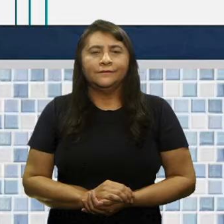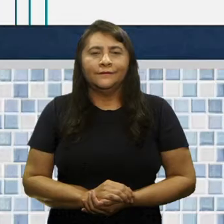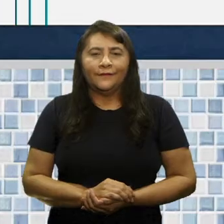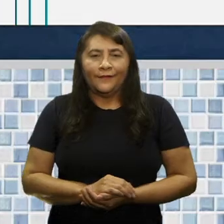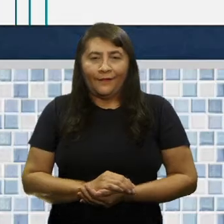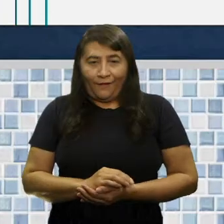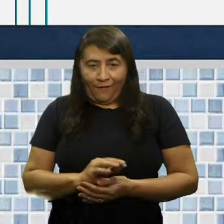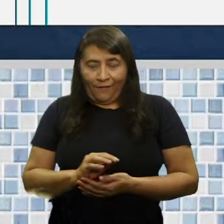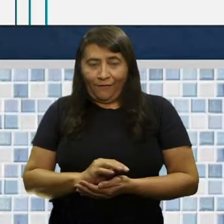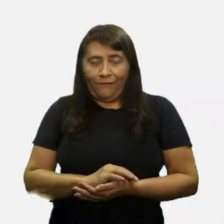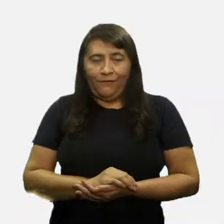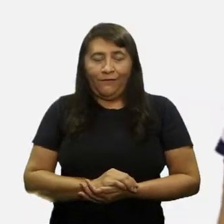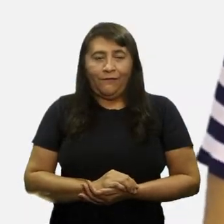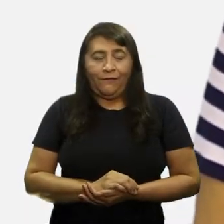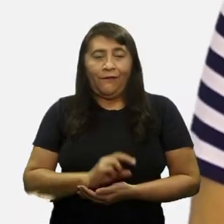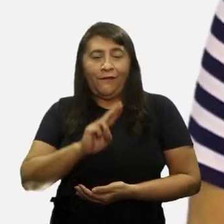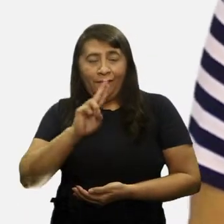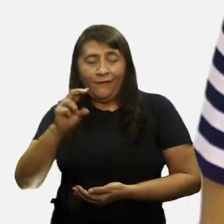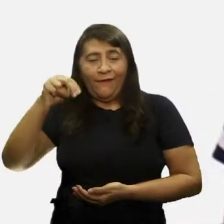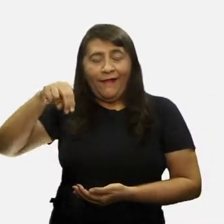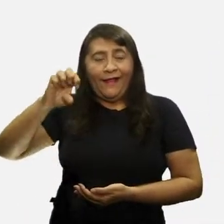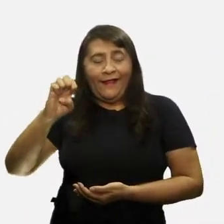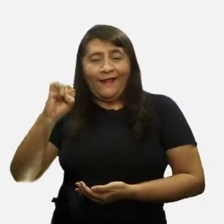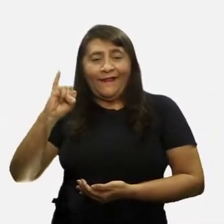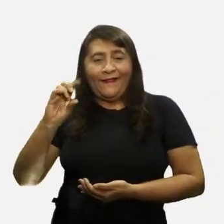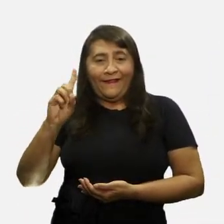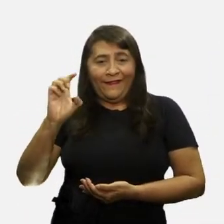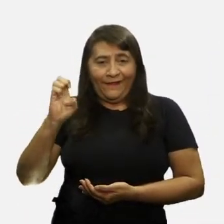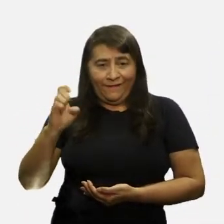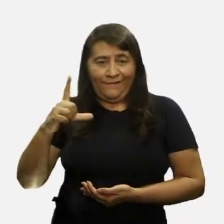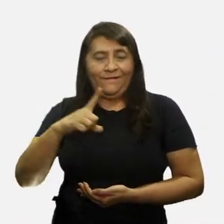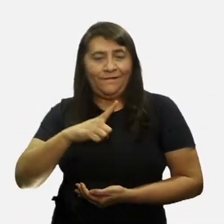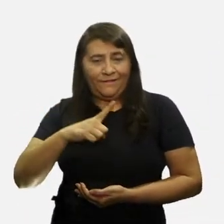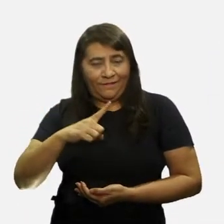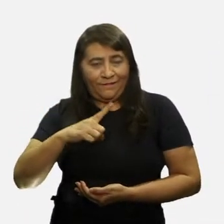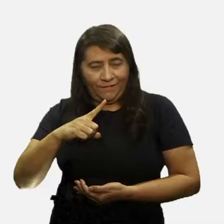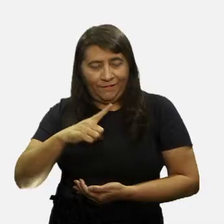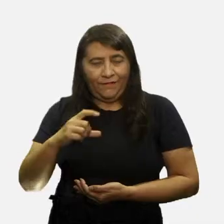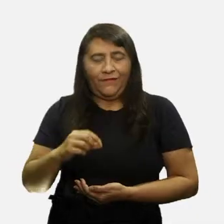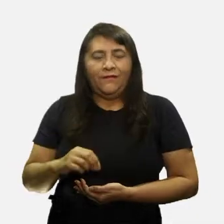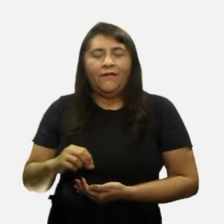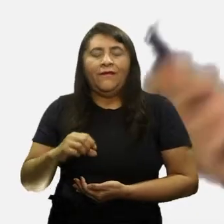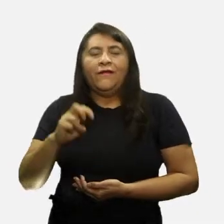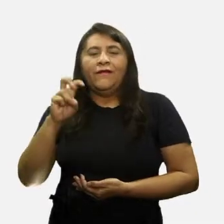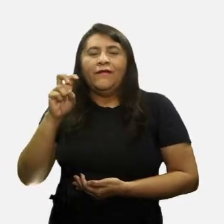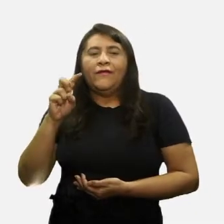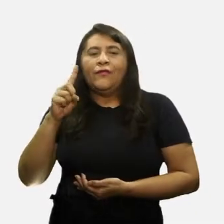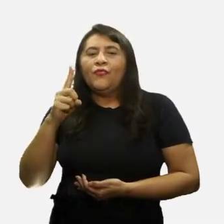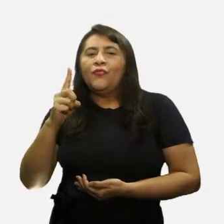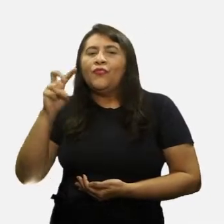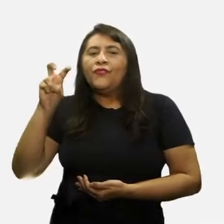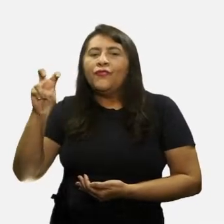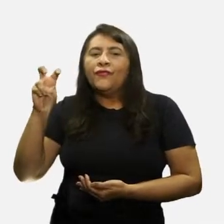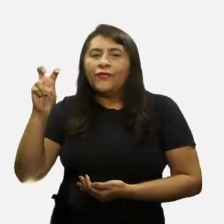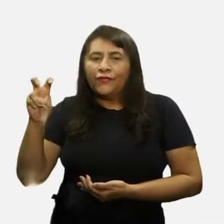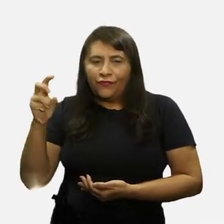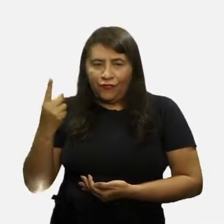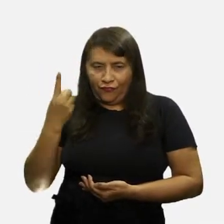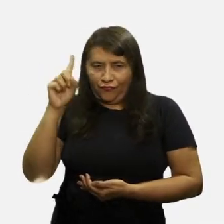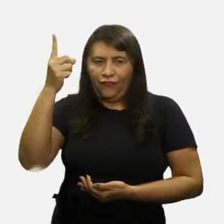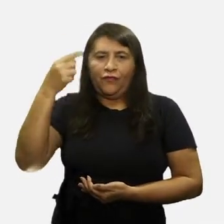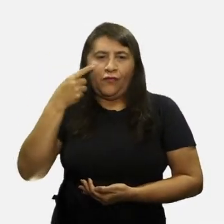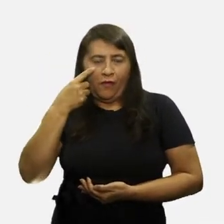Hello, guys. Meu nome é Neide. Eu tenho 1,55m de altura, cabelos castanhos e